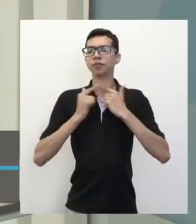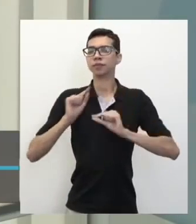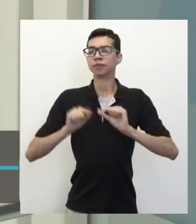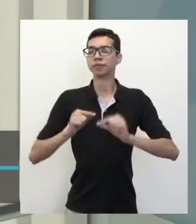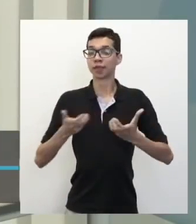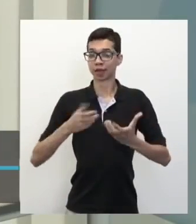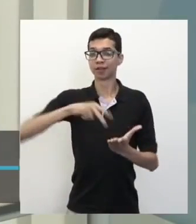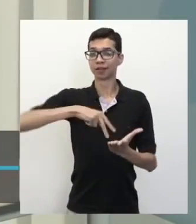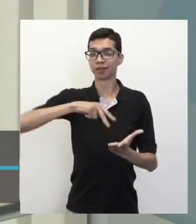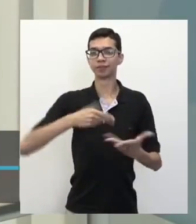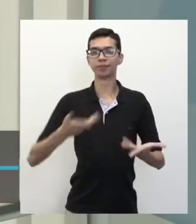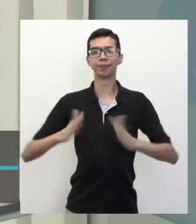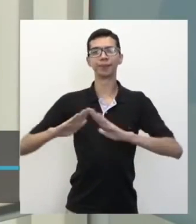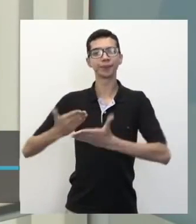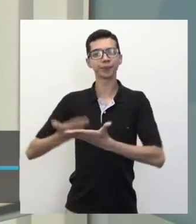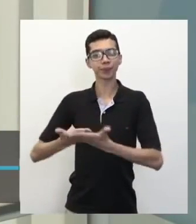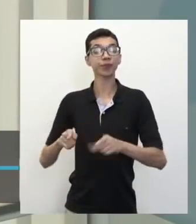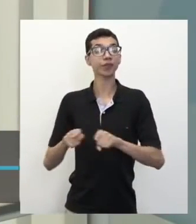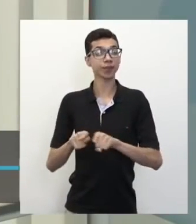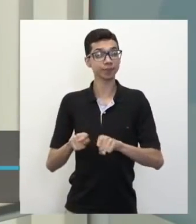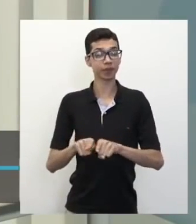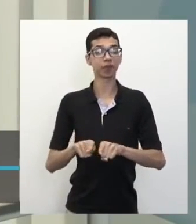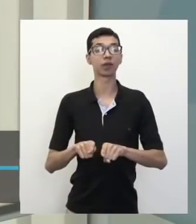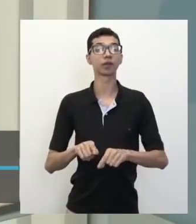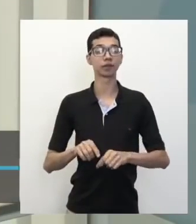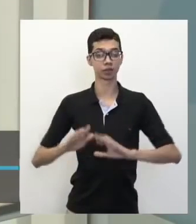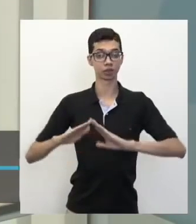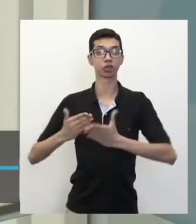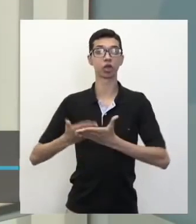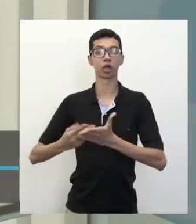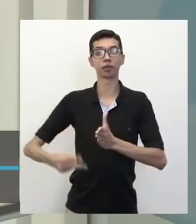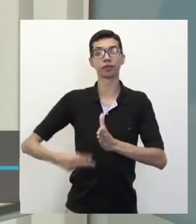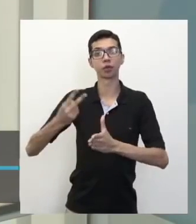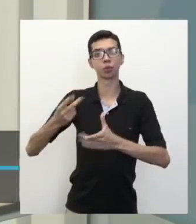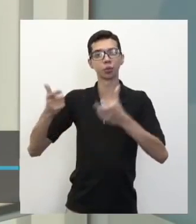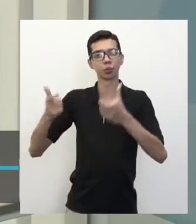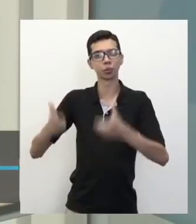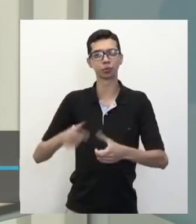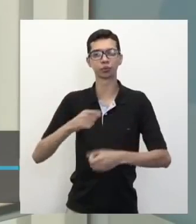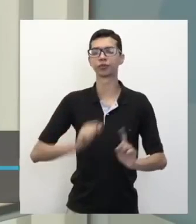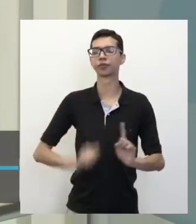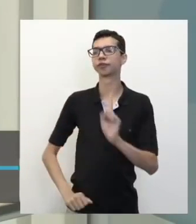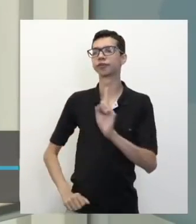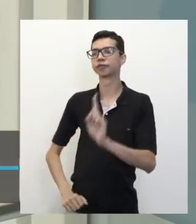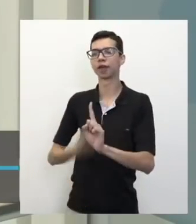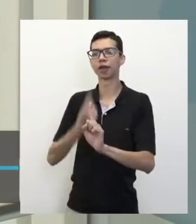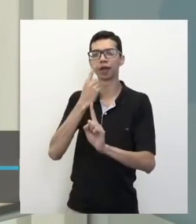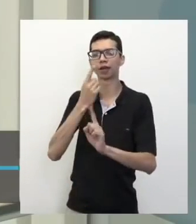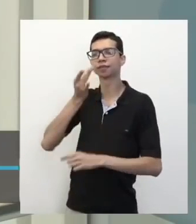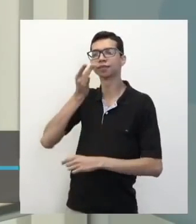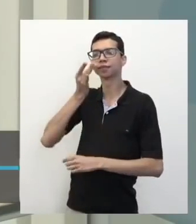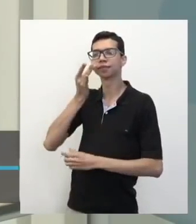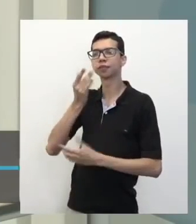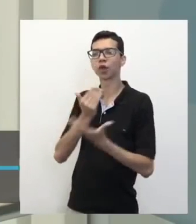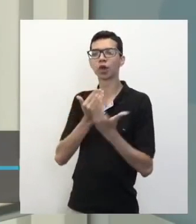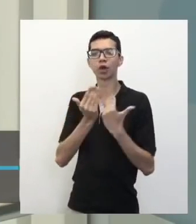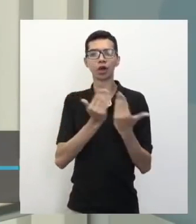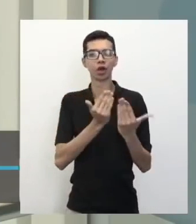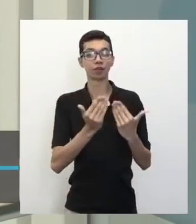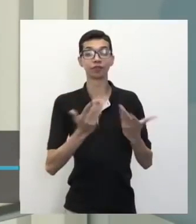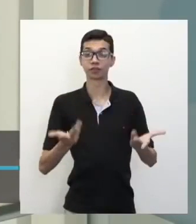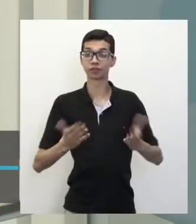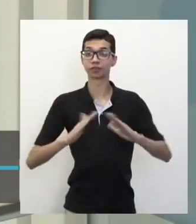a escola, ela é obrigada, ela é o segundo lugar, é o lugar onde você vai ter contato com todo mundo, então ela é obrigada a te